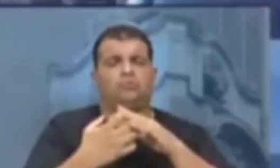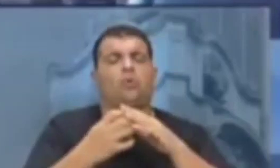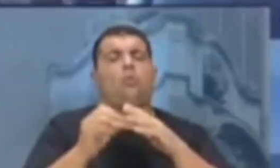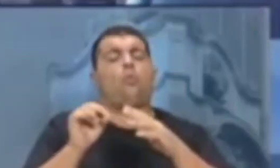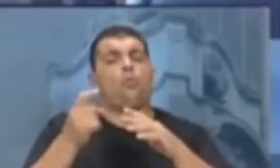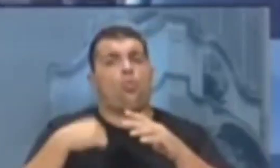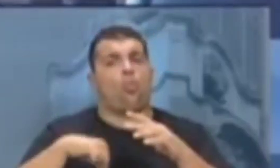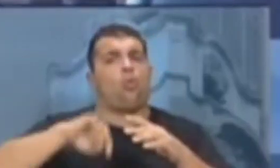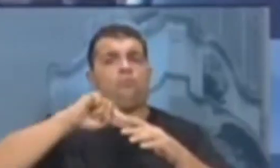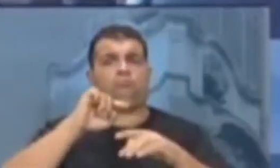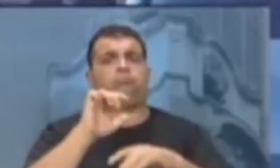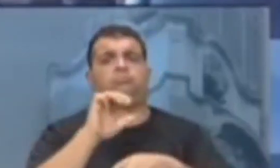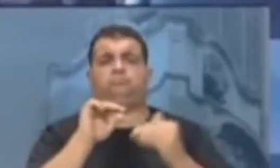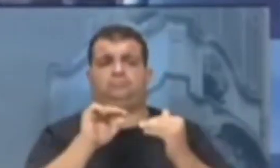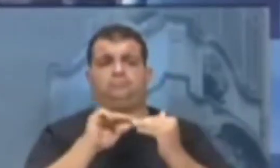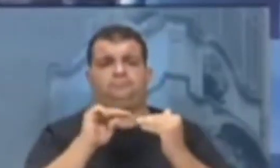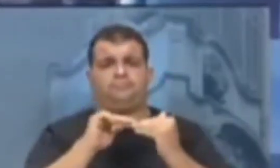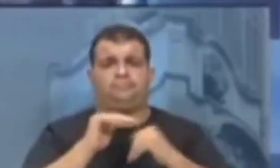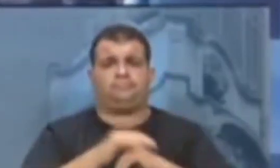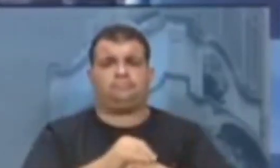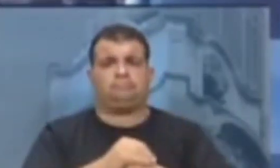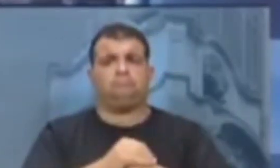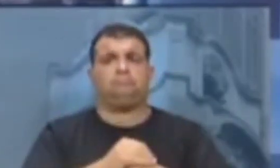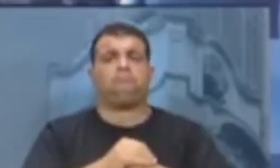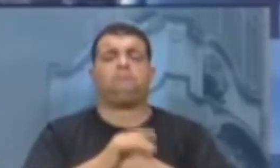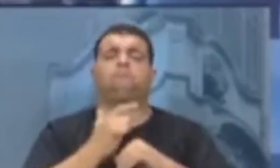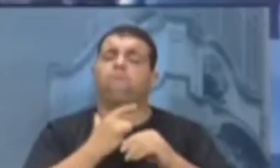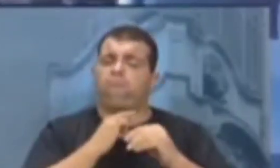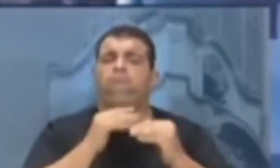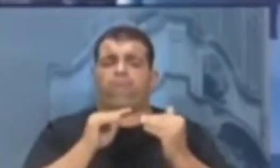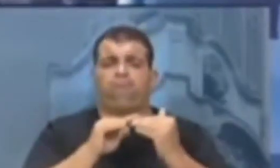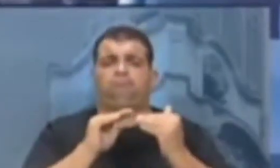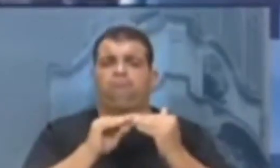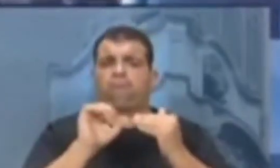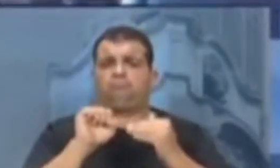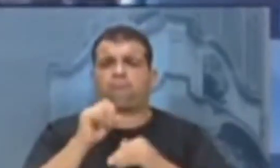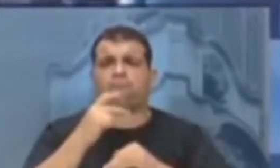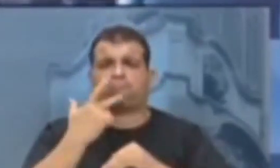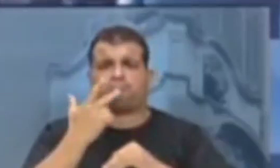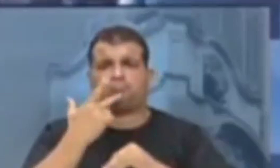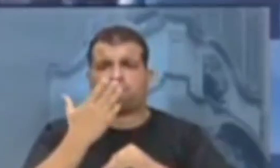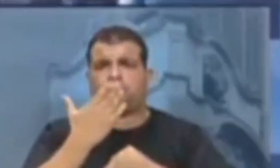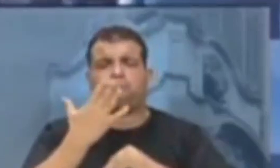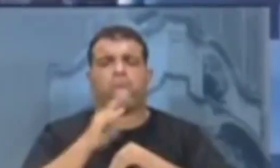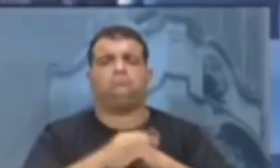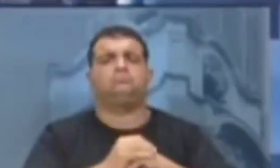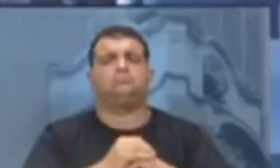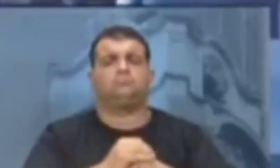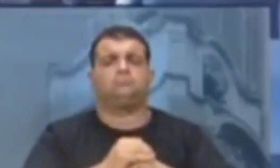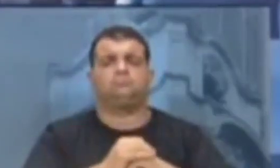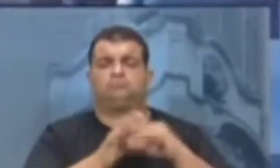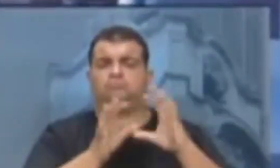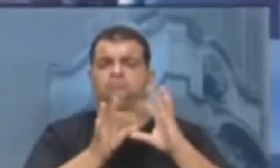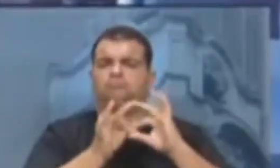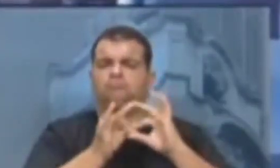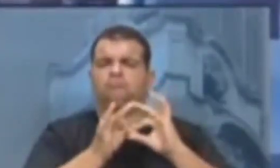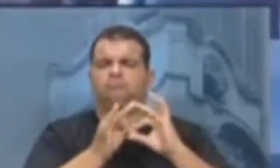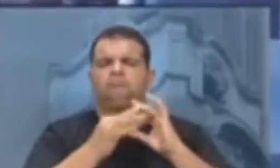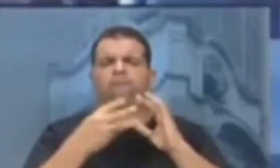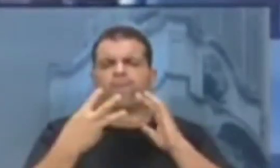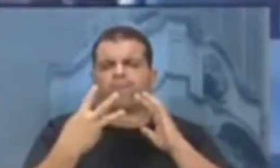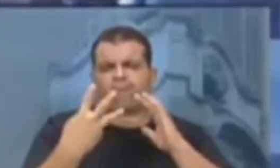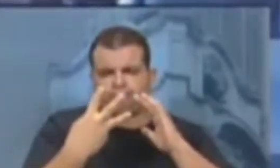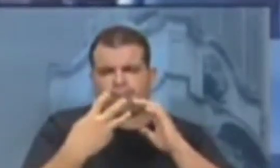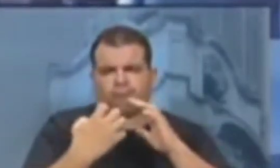pleno acordo. Eu, especificamente, tenho pleno acordo com o que ele trouxe vinculado às